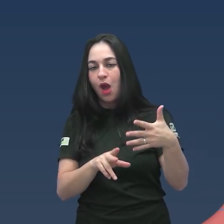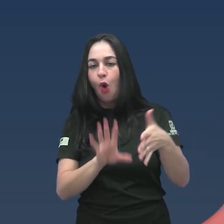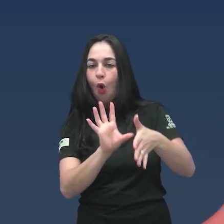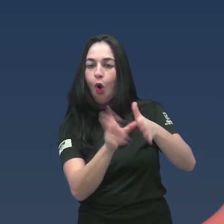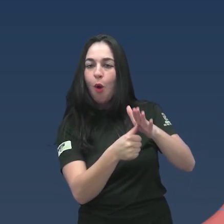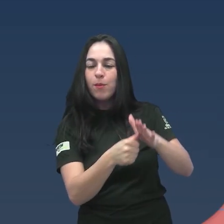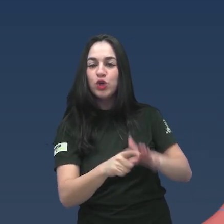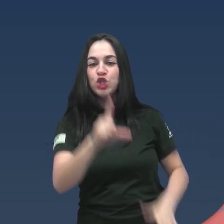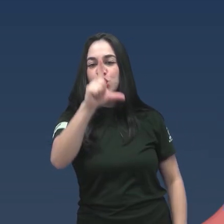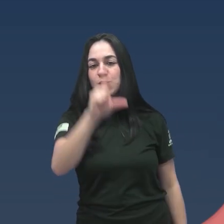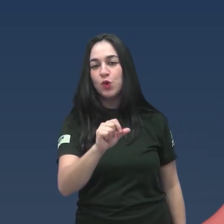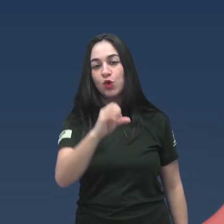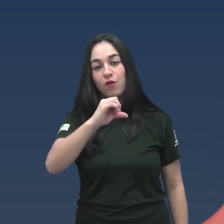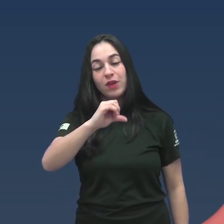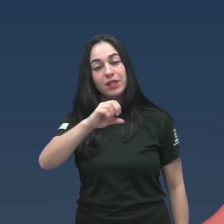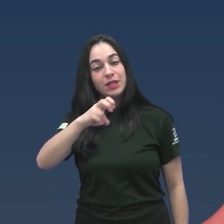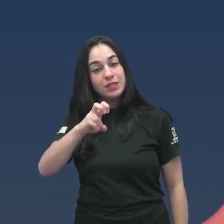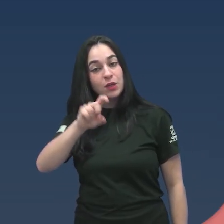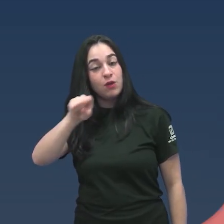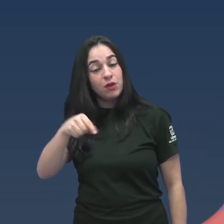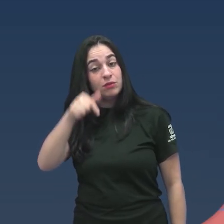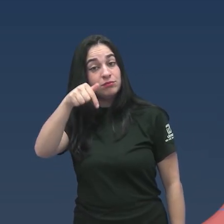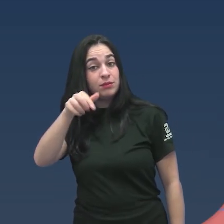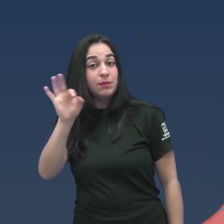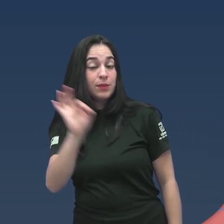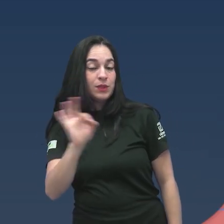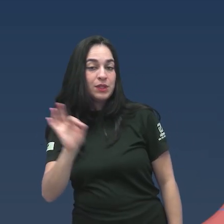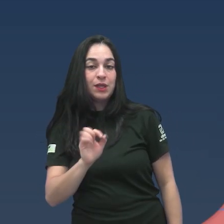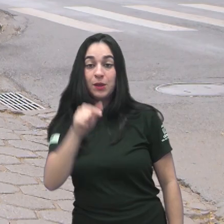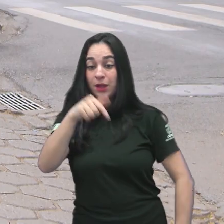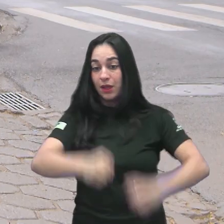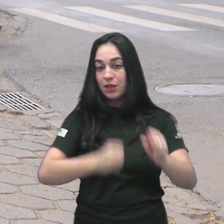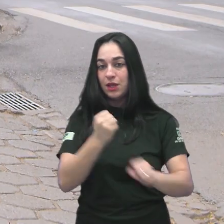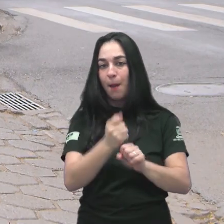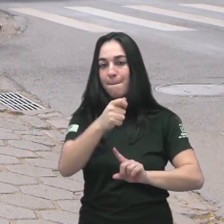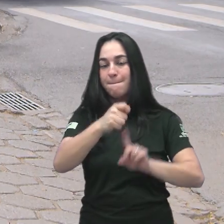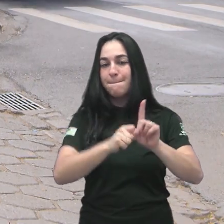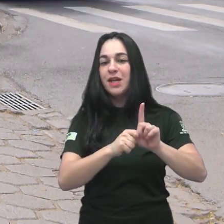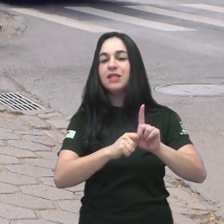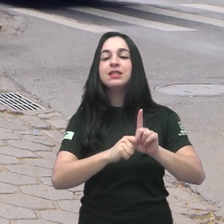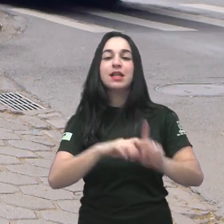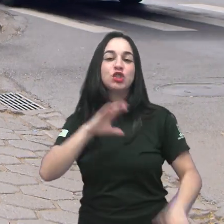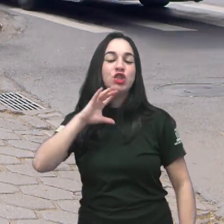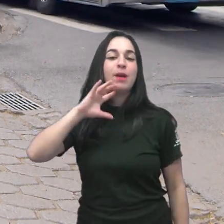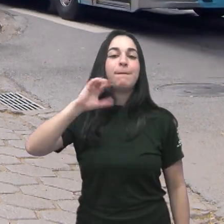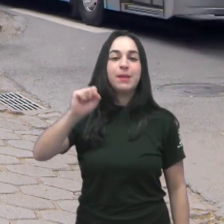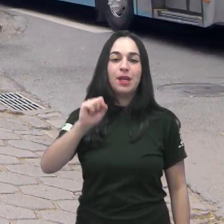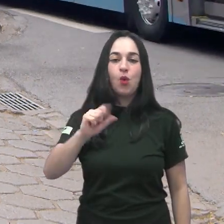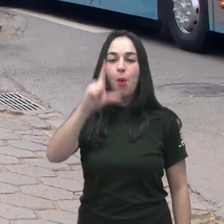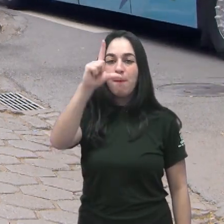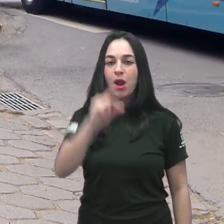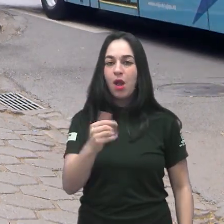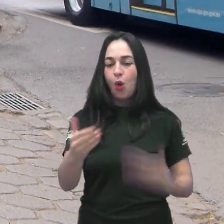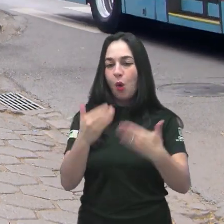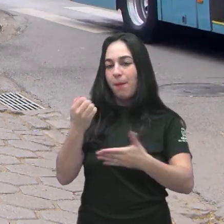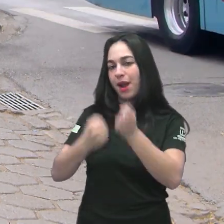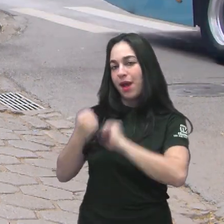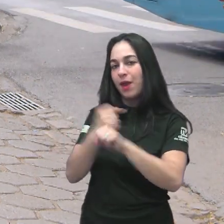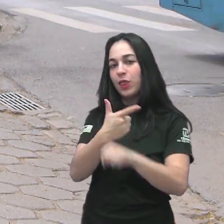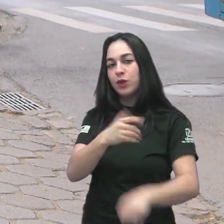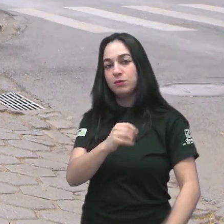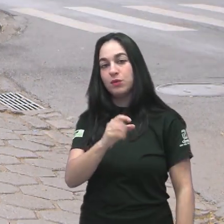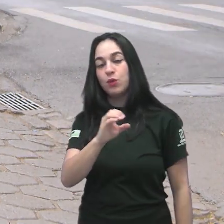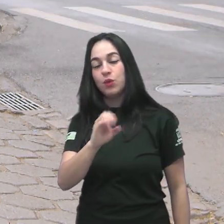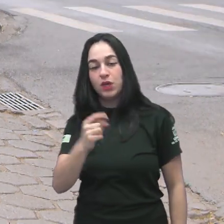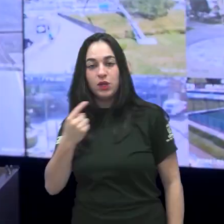teve redução de 95,7%. E neste ano, no mês de abril, foi registrado o menor índice